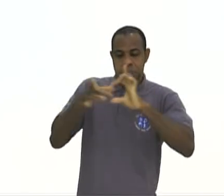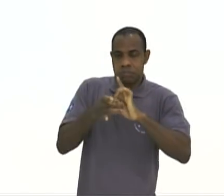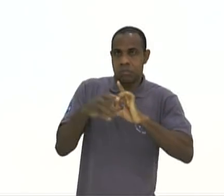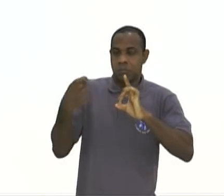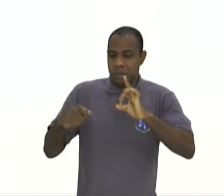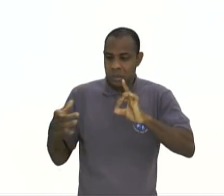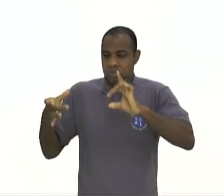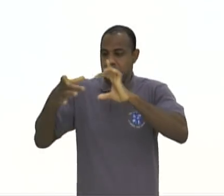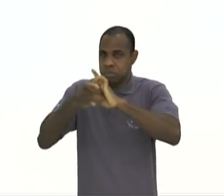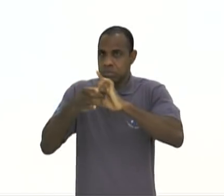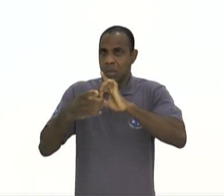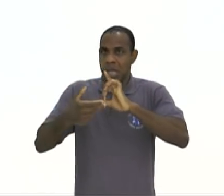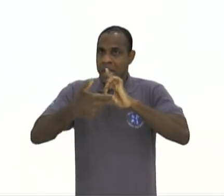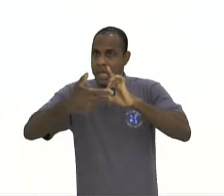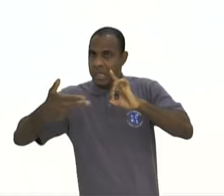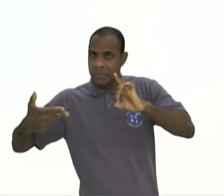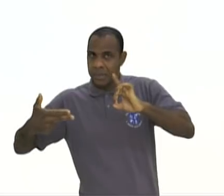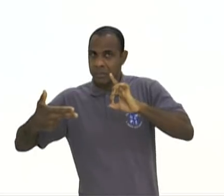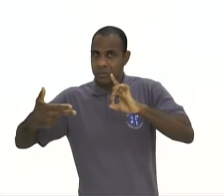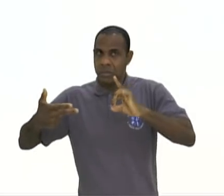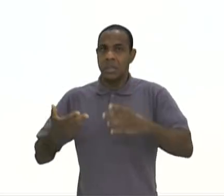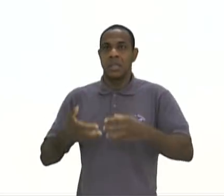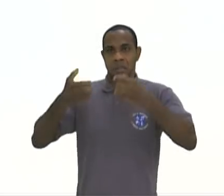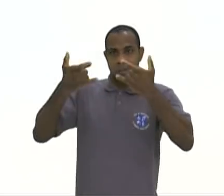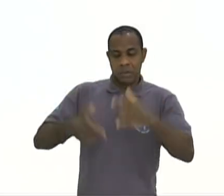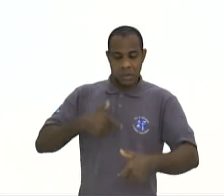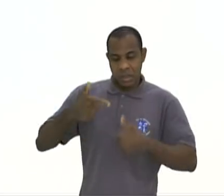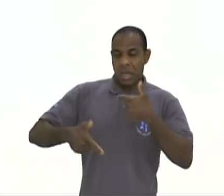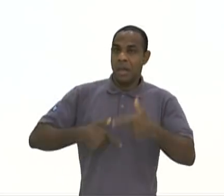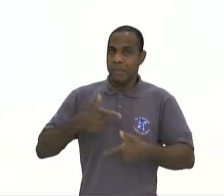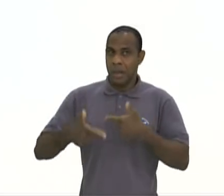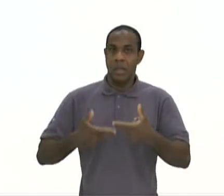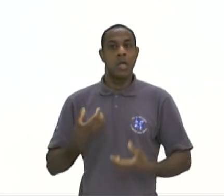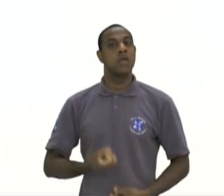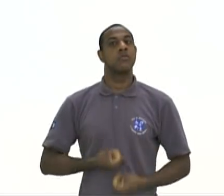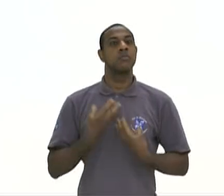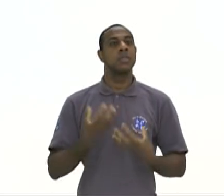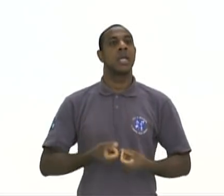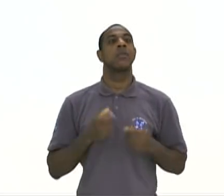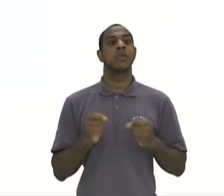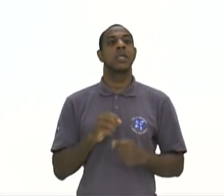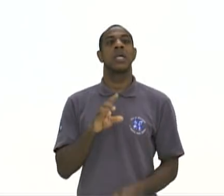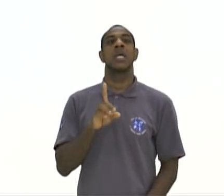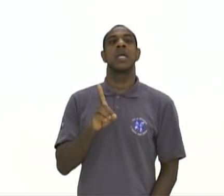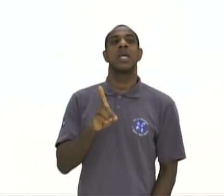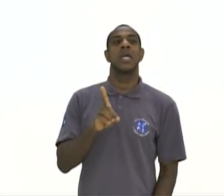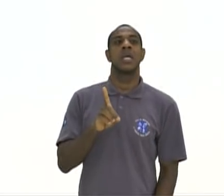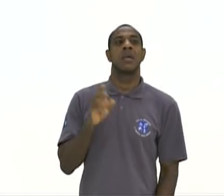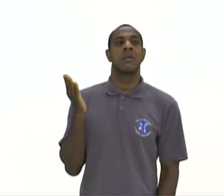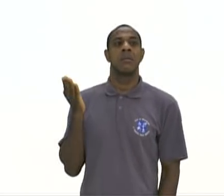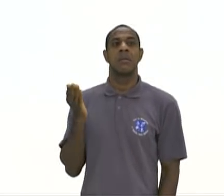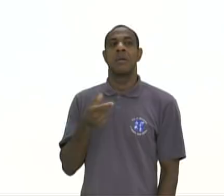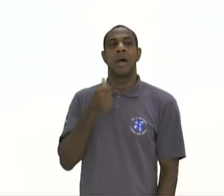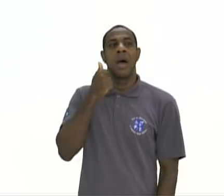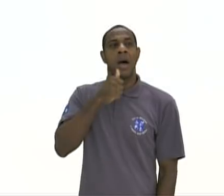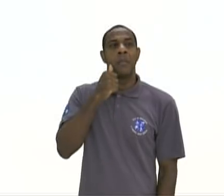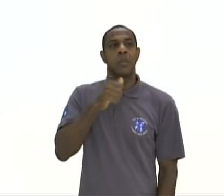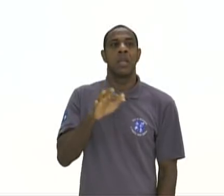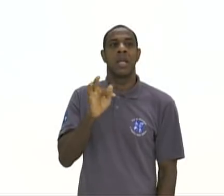outro. Seu trabalho com cadeias musculares foi inspirado no trabalho da Madame Françoise Mazeret. Então também ela